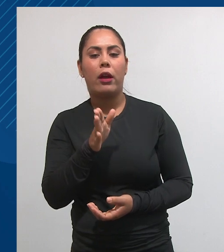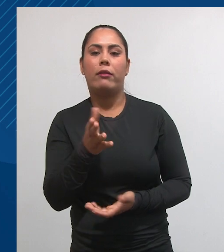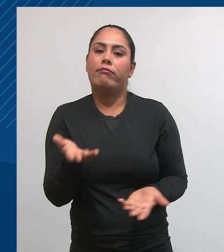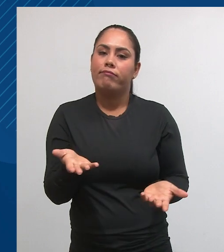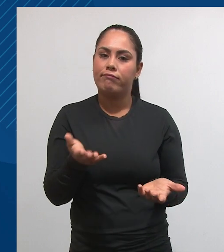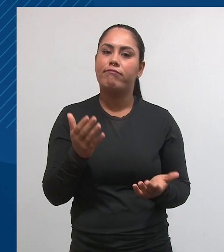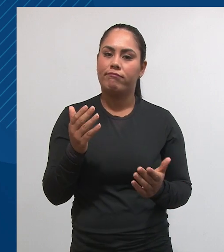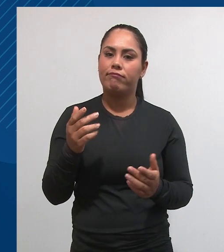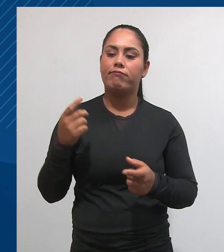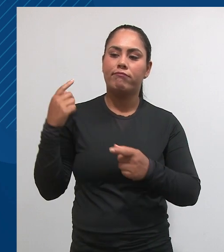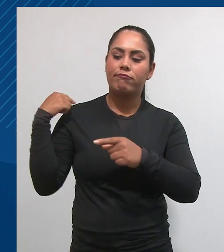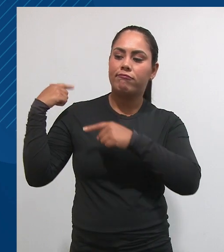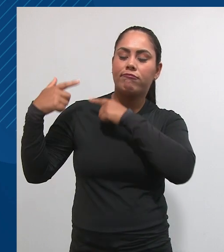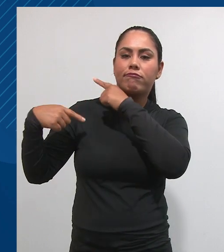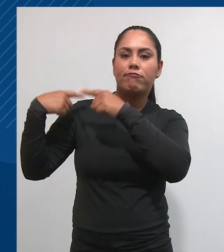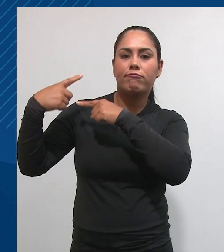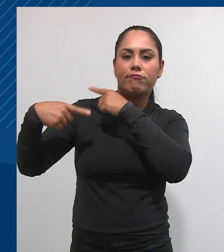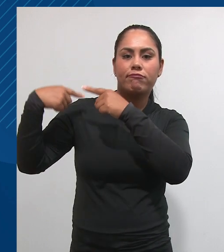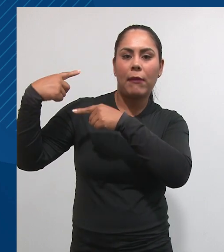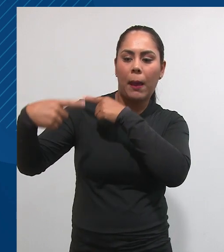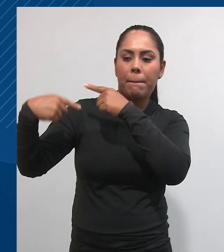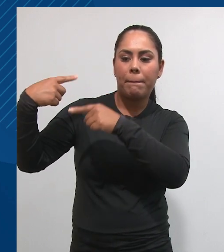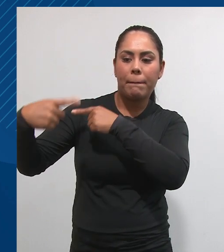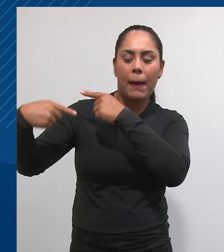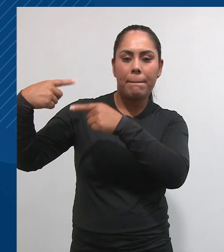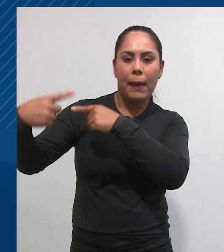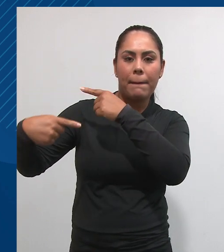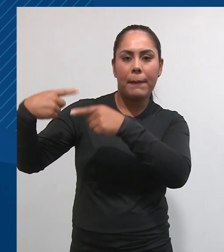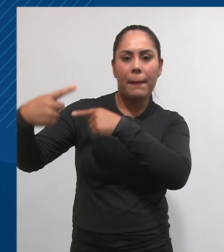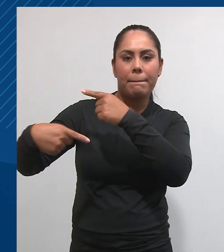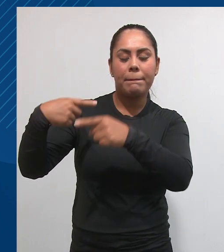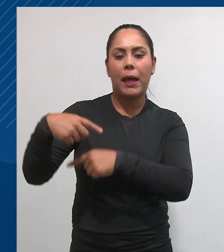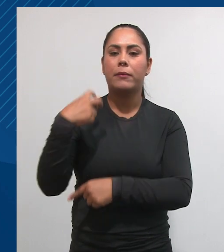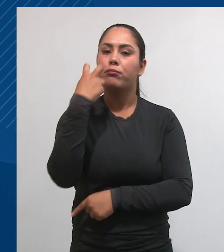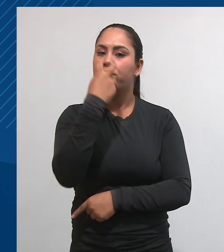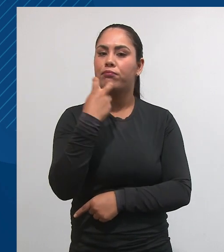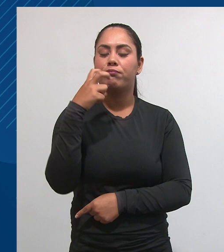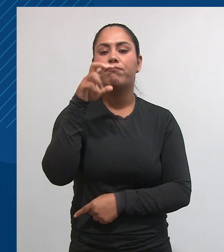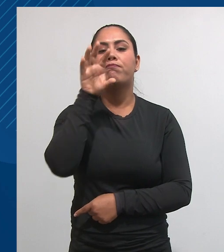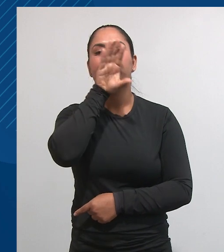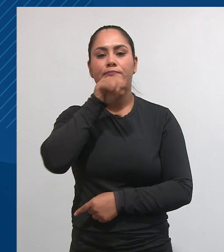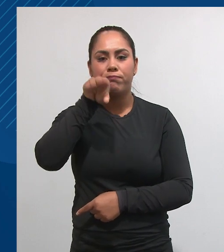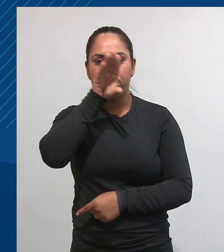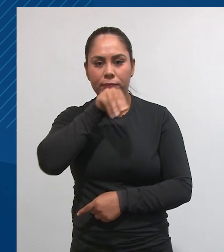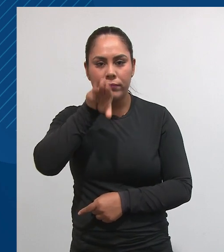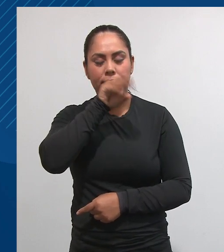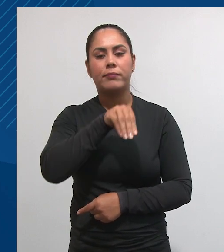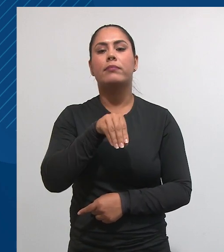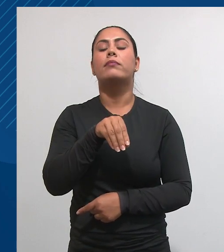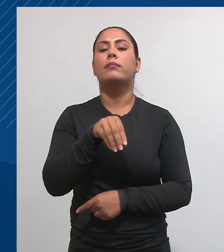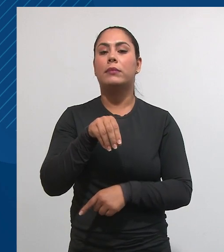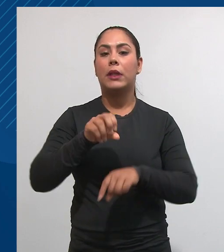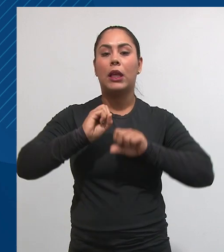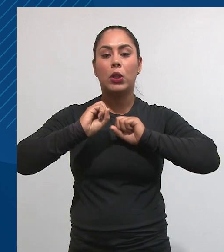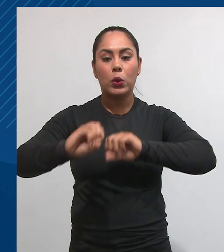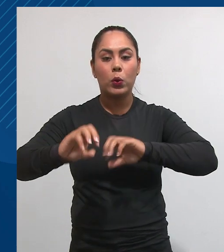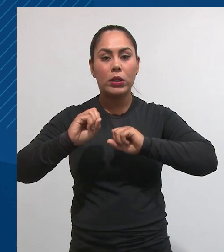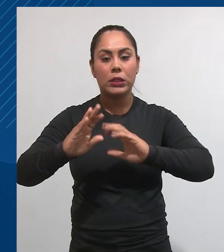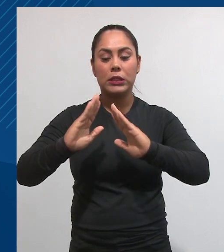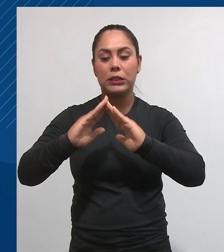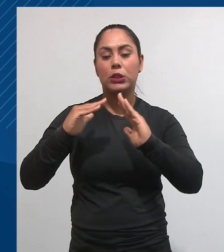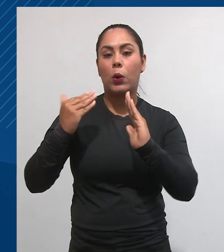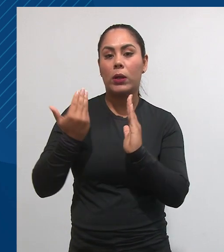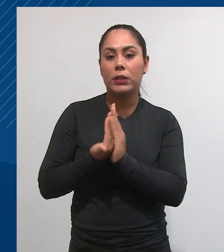mais velhas, e vai sendo repassado para a gente por meio da oralidade. E educação